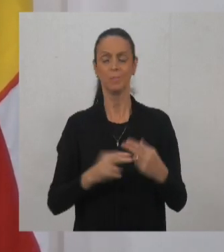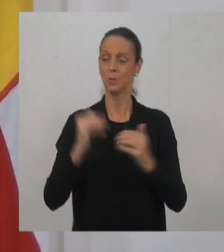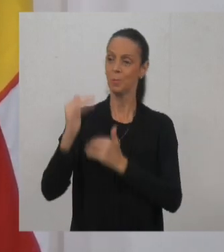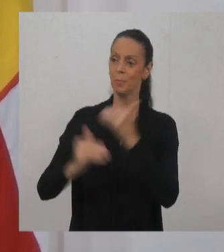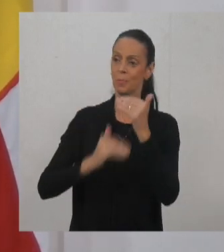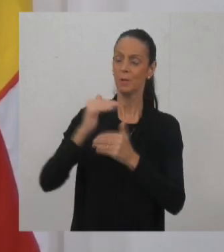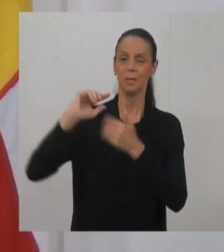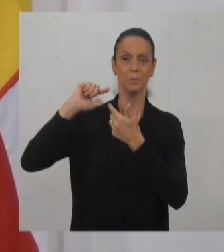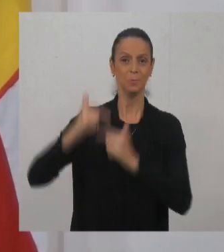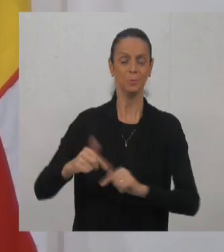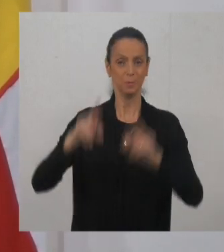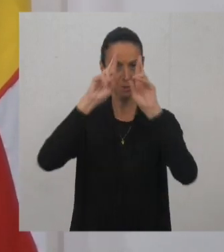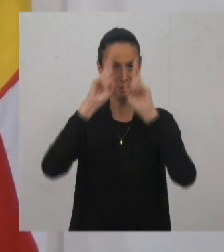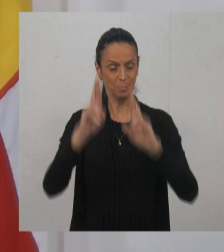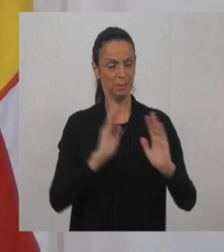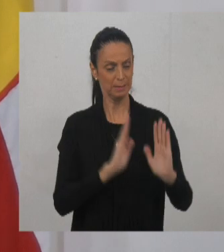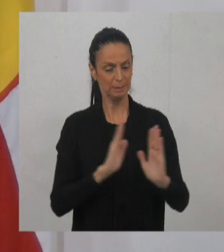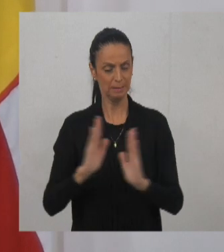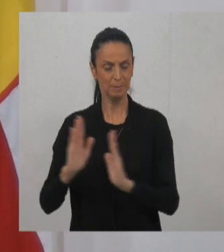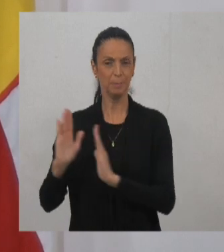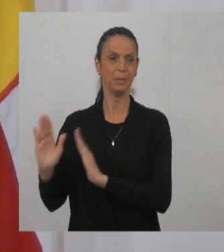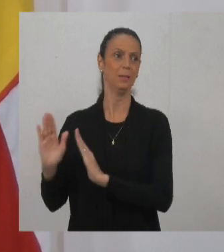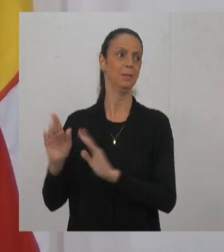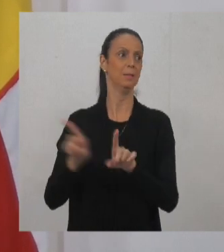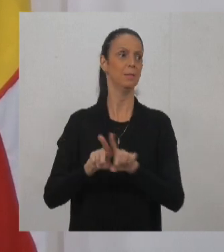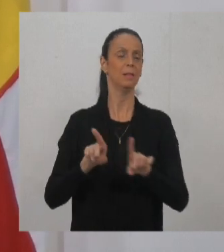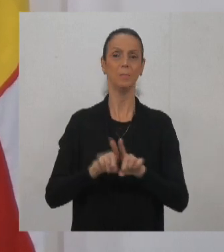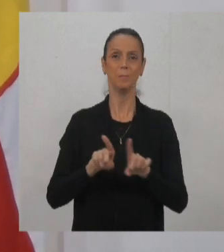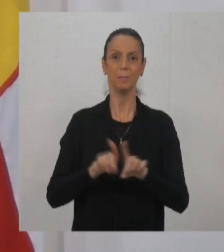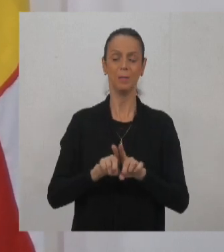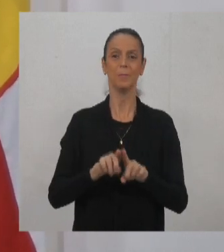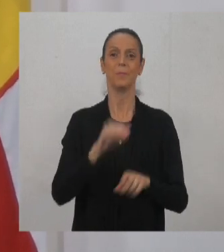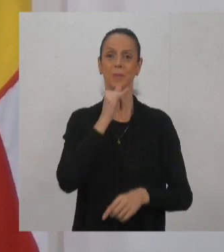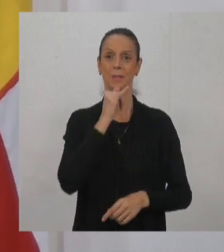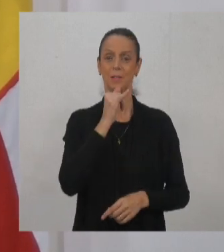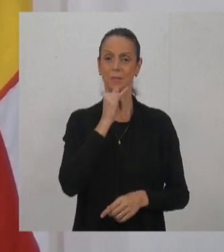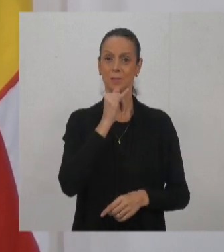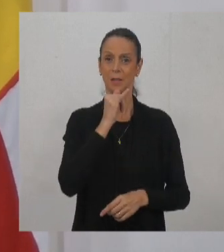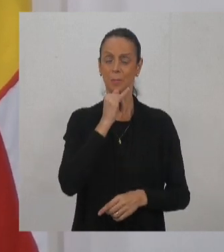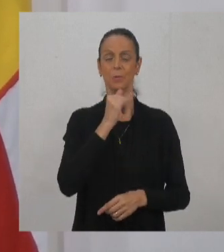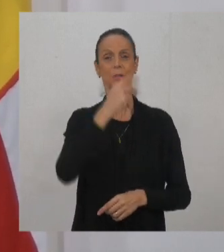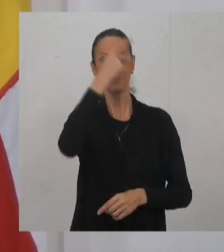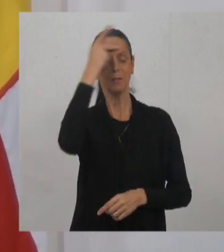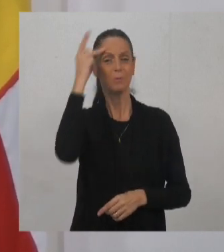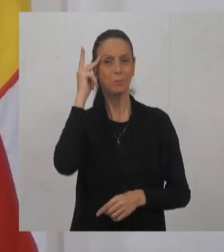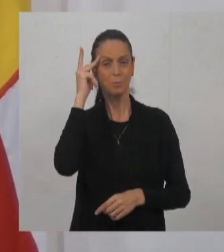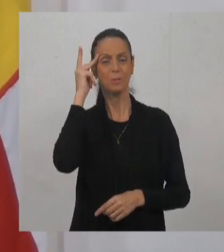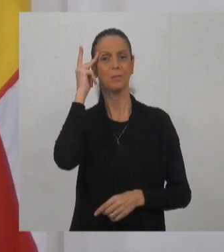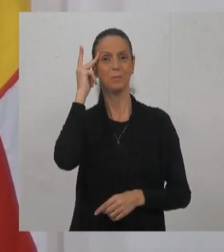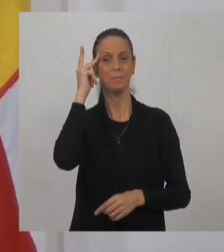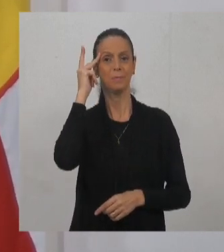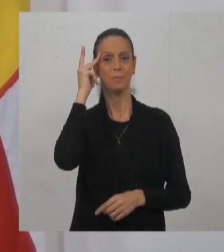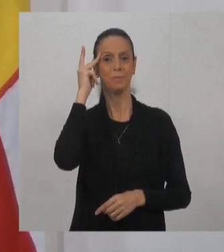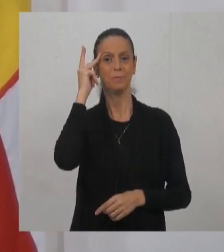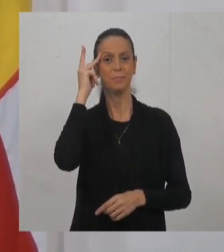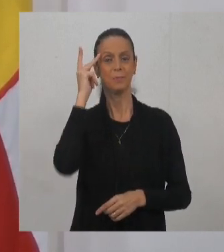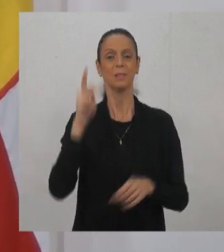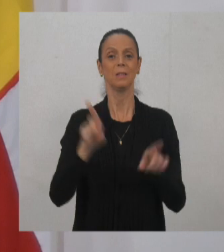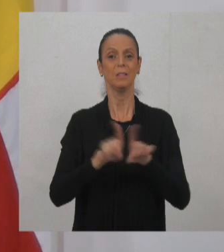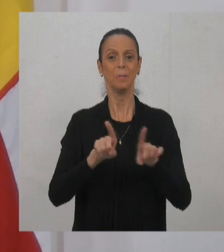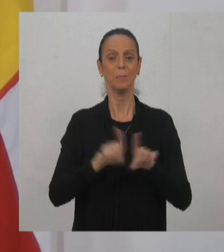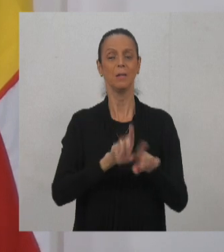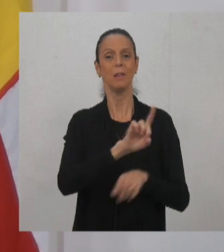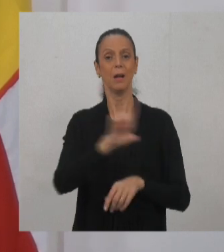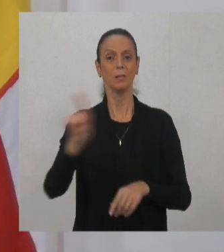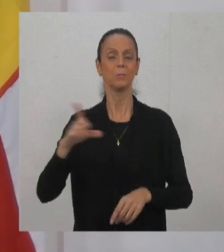no respeito e na disciplina, na impotência fatal dos incompetentes e no valor insuprimível das capacidades. Ele